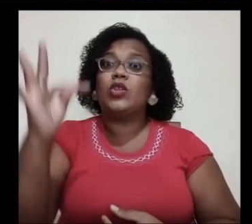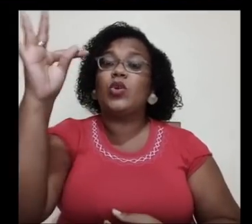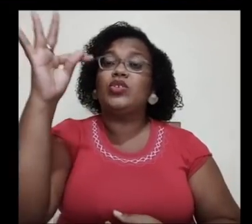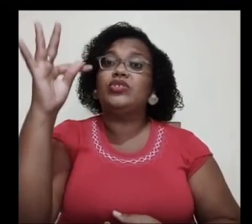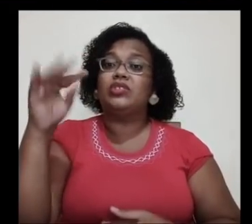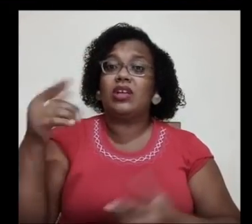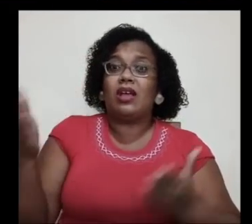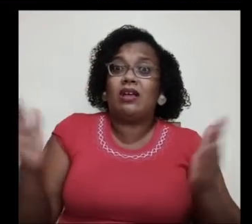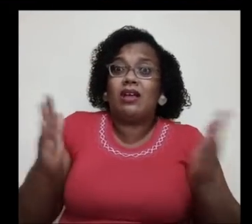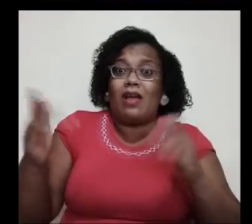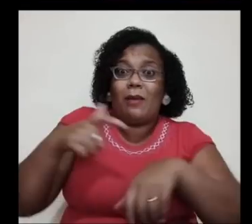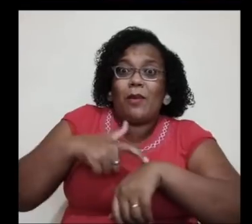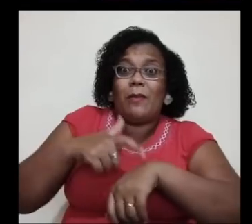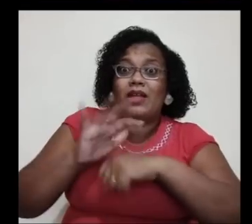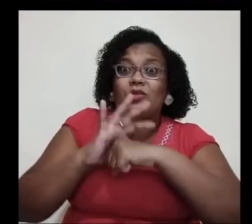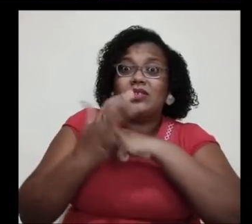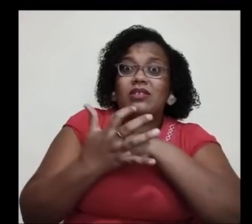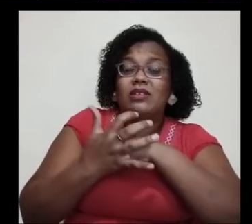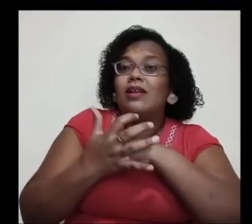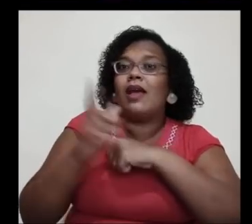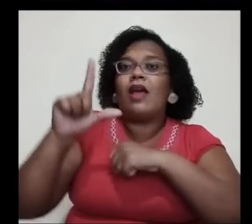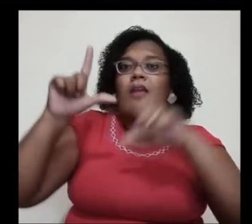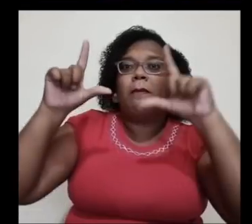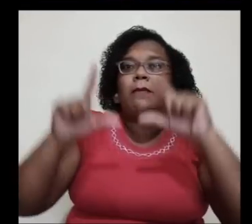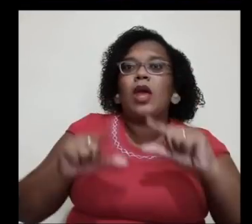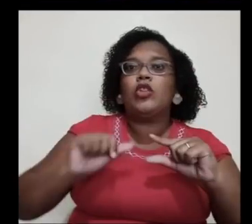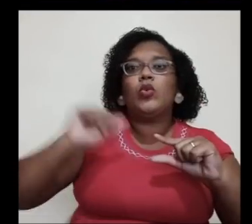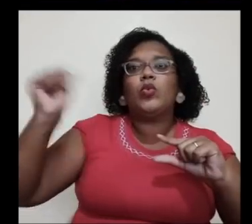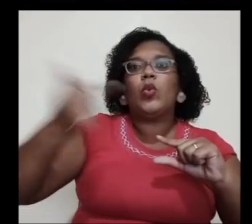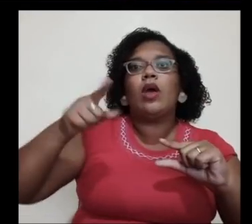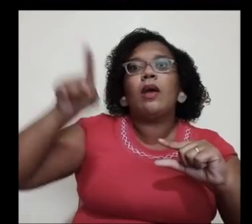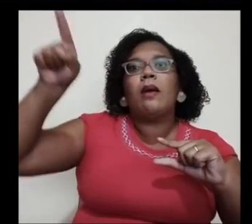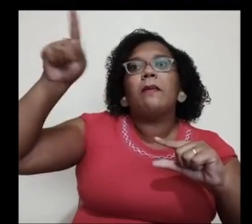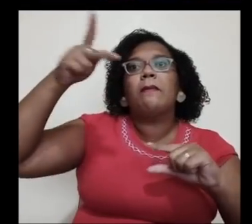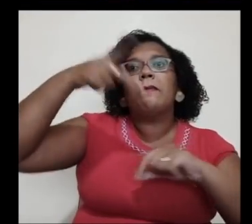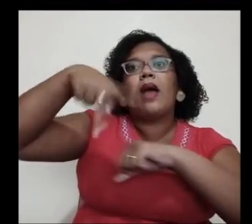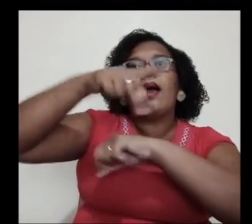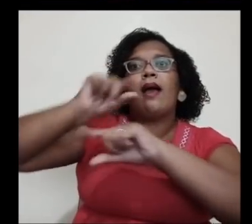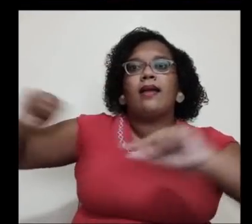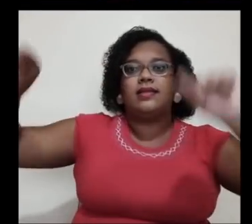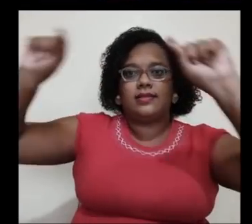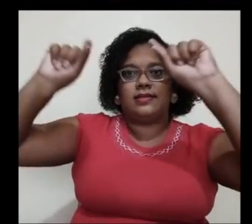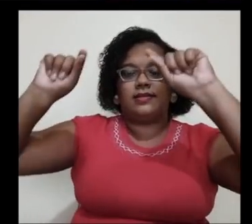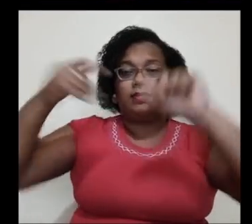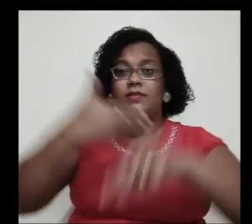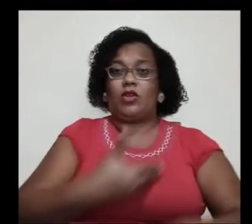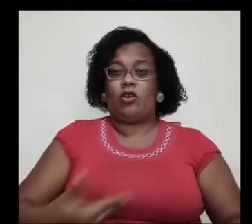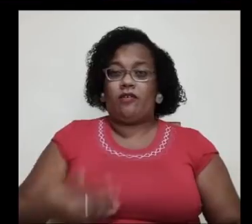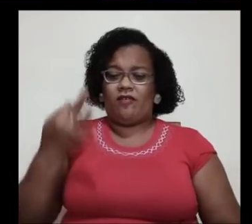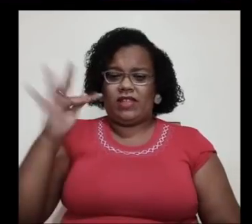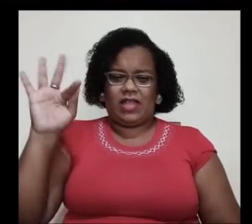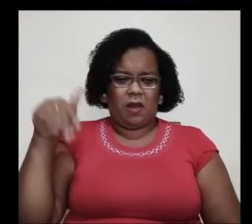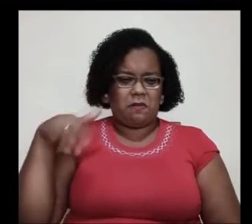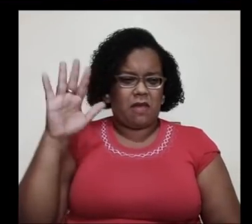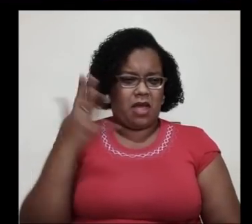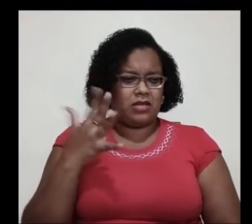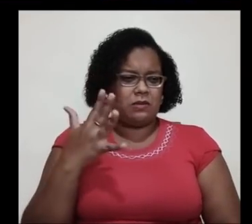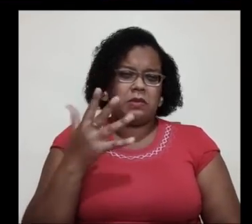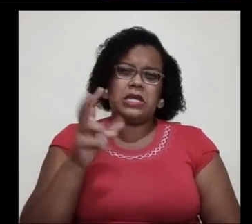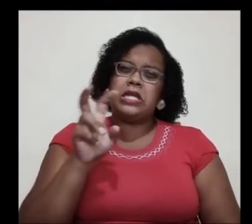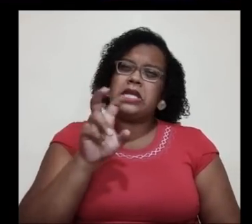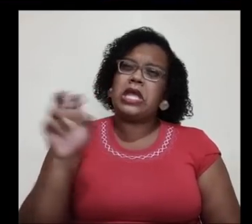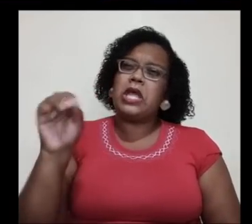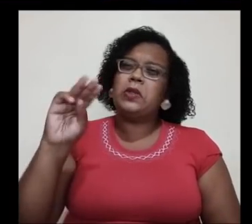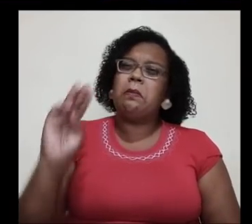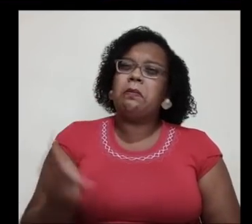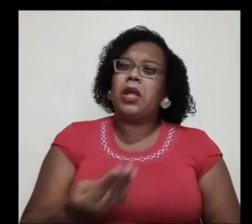muito inferiores aos de outros países. O Ministério aportou, através do governo federal, mais em torno de 500 milhões em